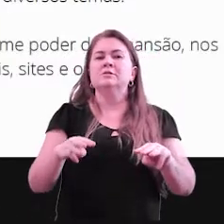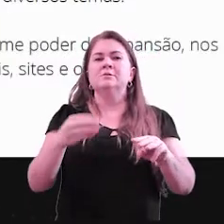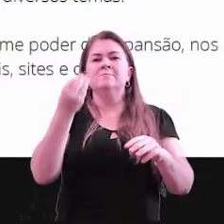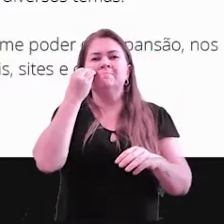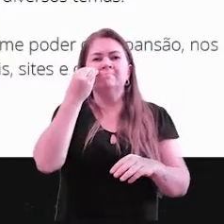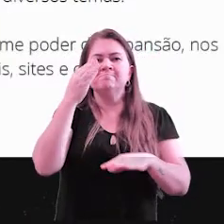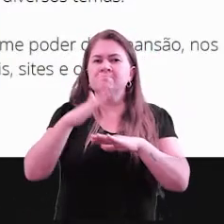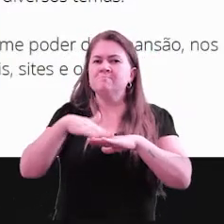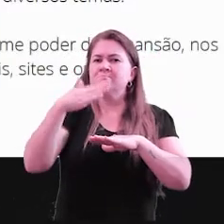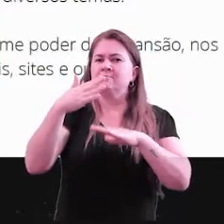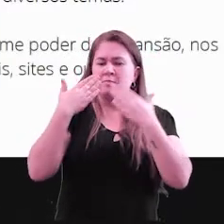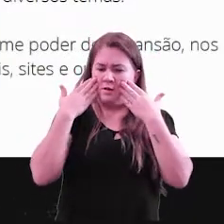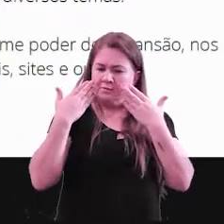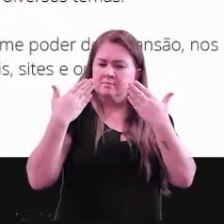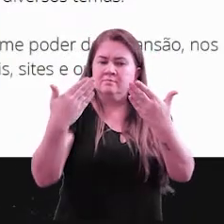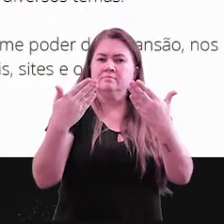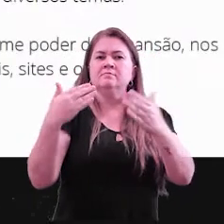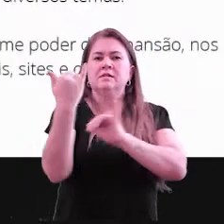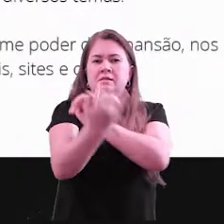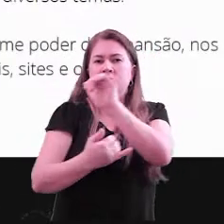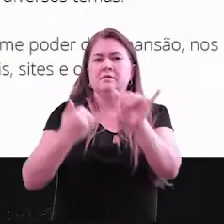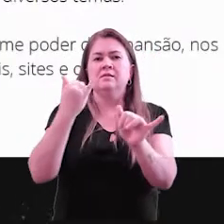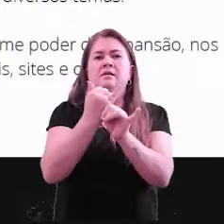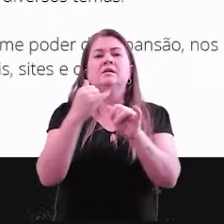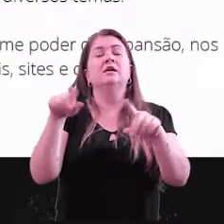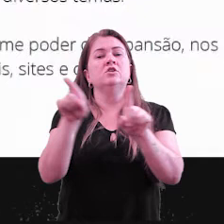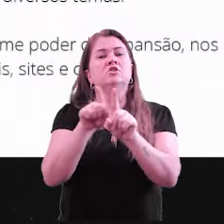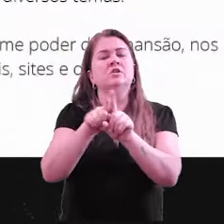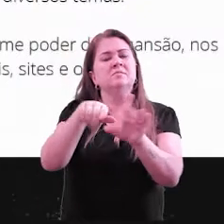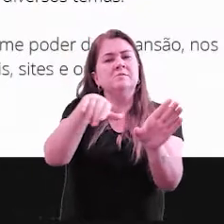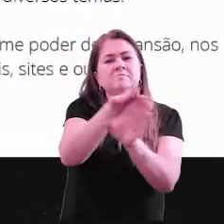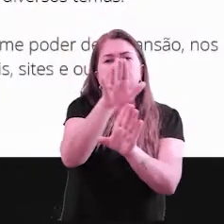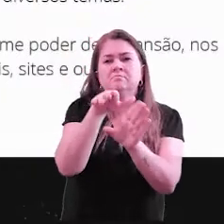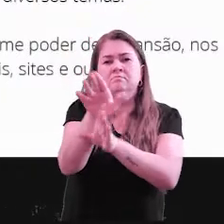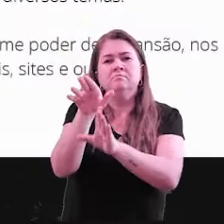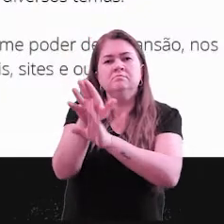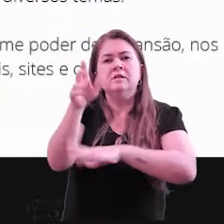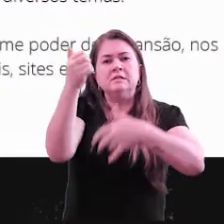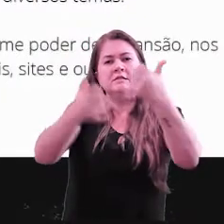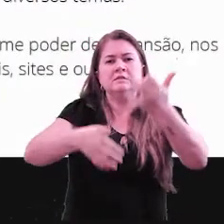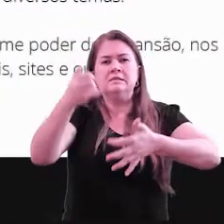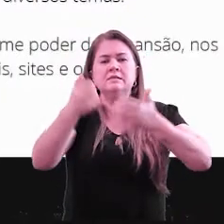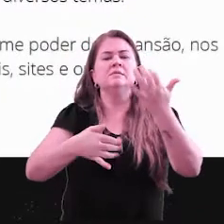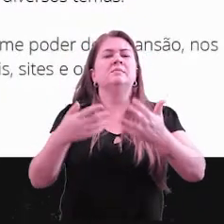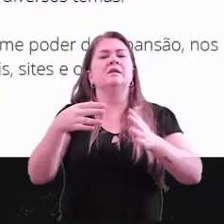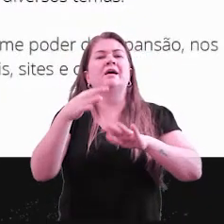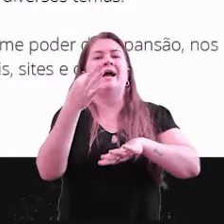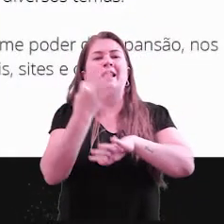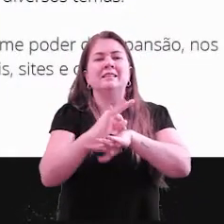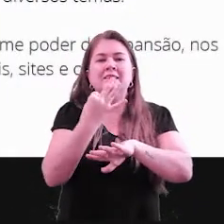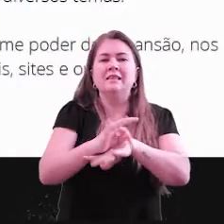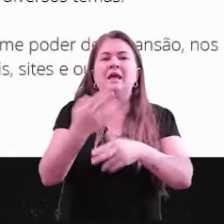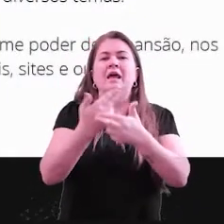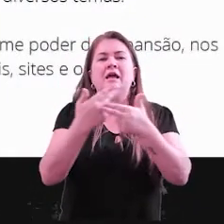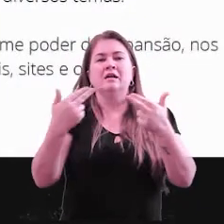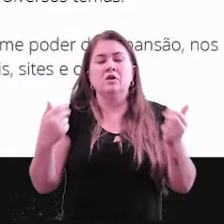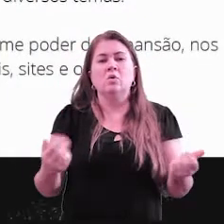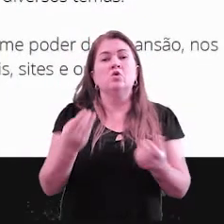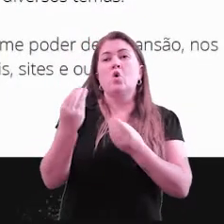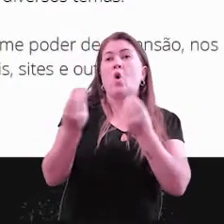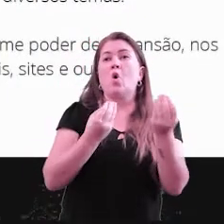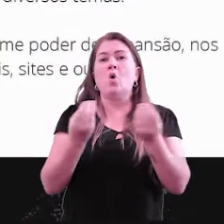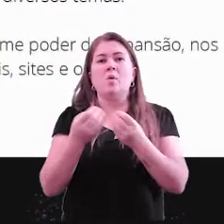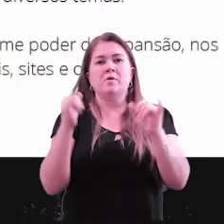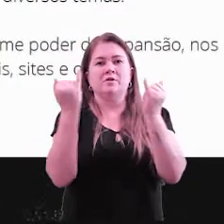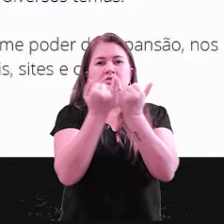e também de dar orientações técnicas, inclusive, de como é que as instituições podem conduzir processos formativos para